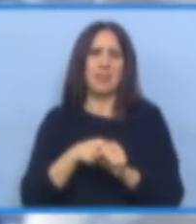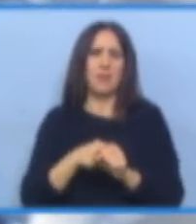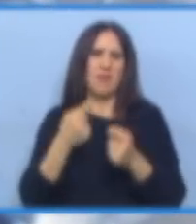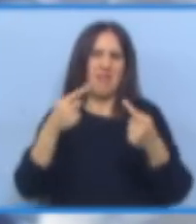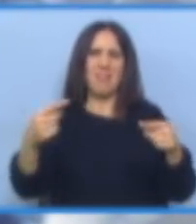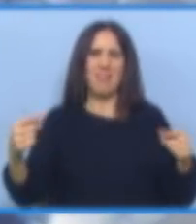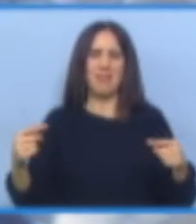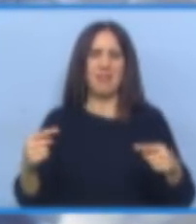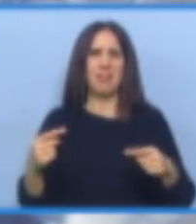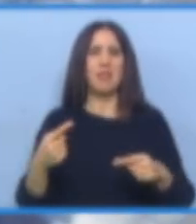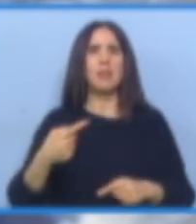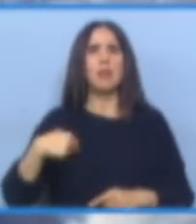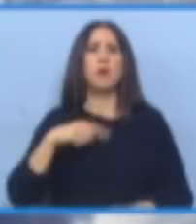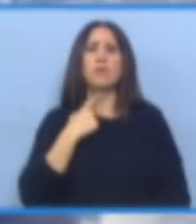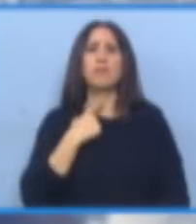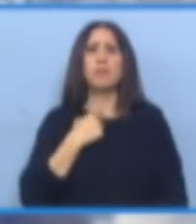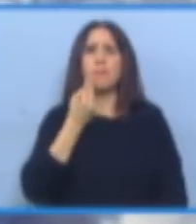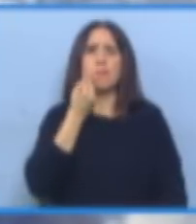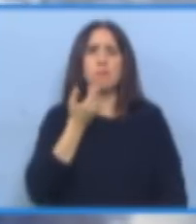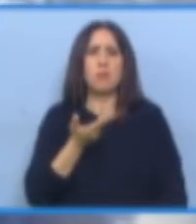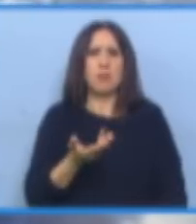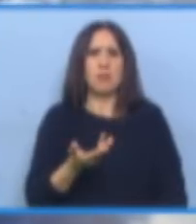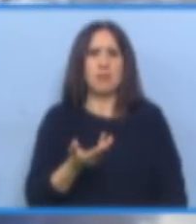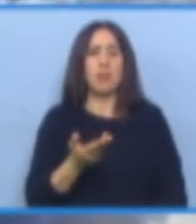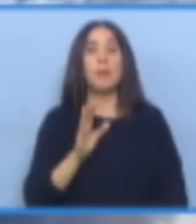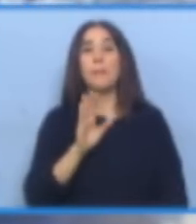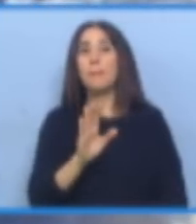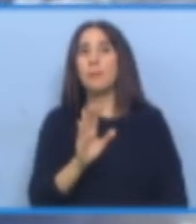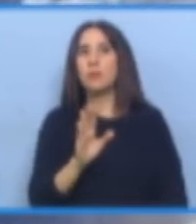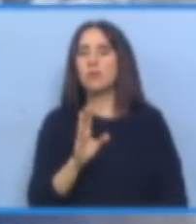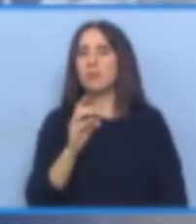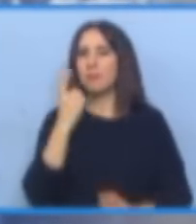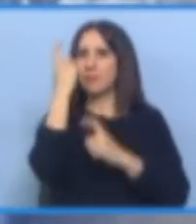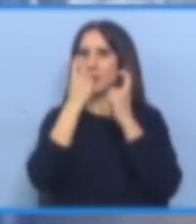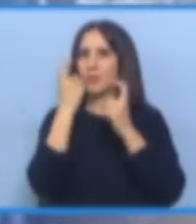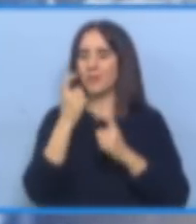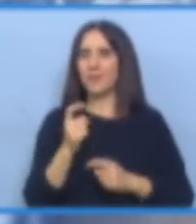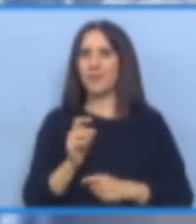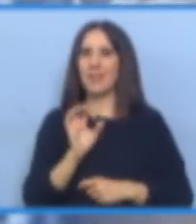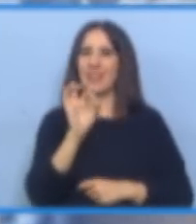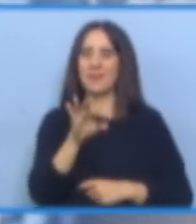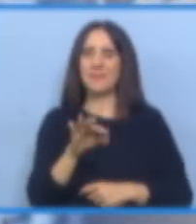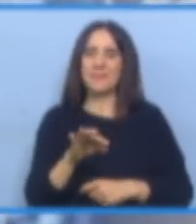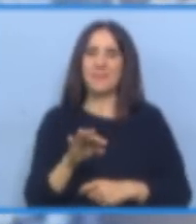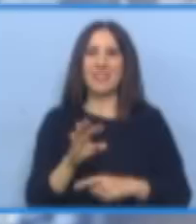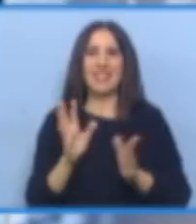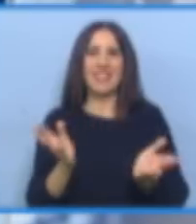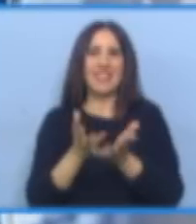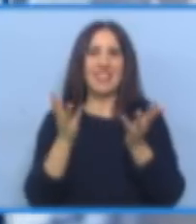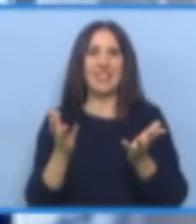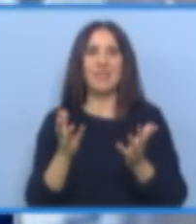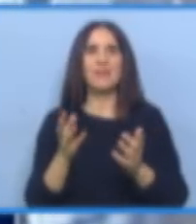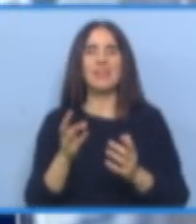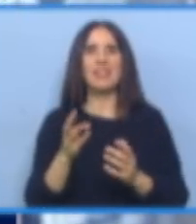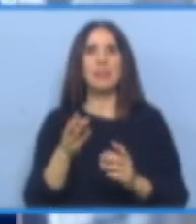dizer, nós não nos livramos da tentação que há. Mas também penso isto, e agora talvez para aliviar, digamos, o peso